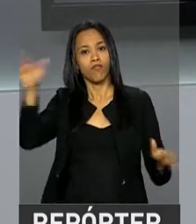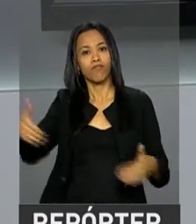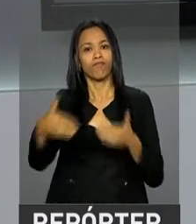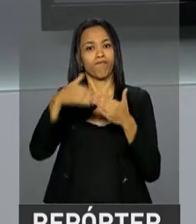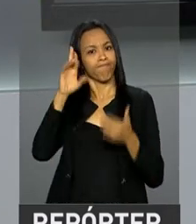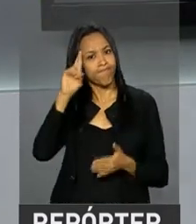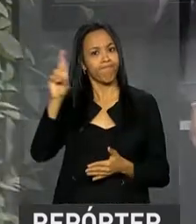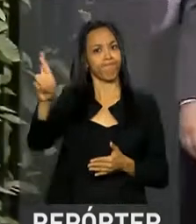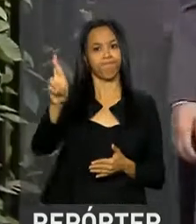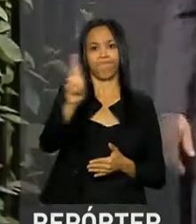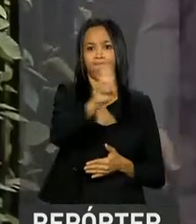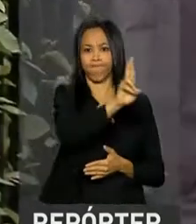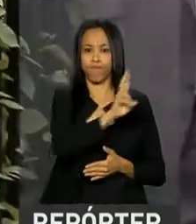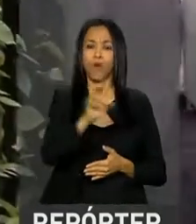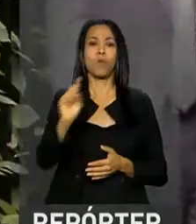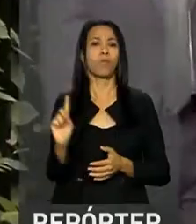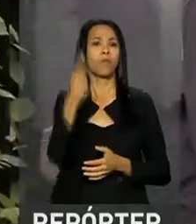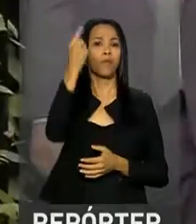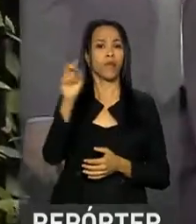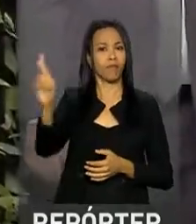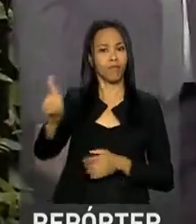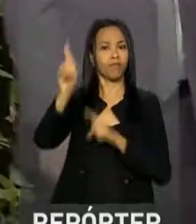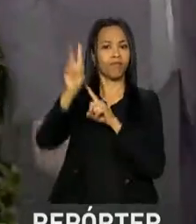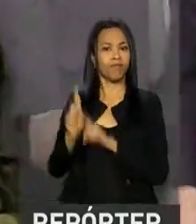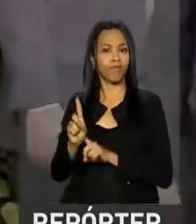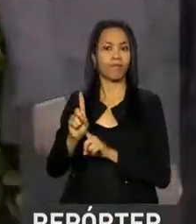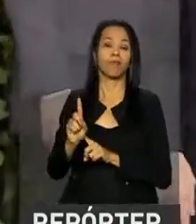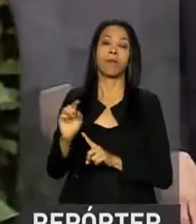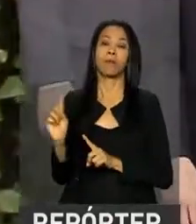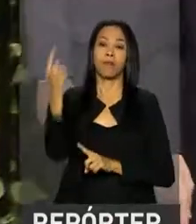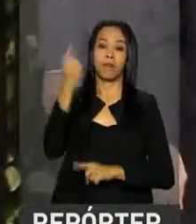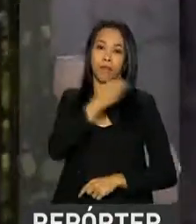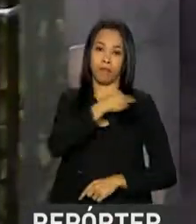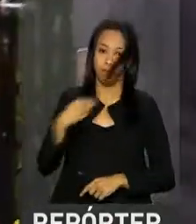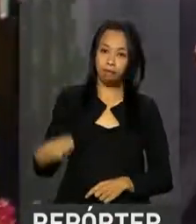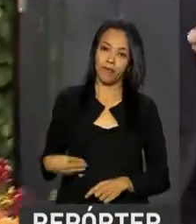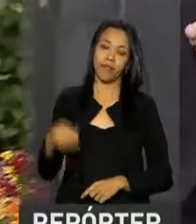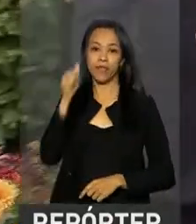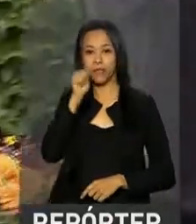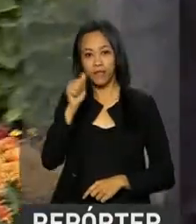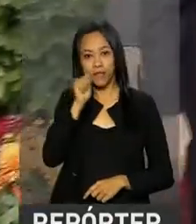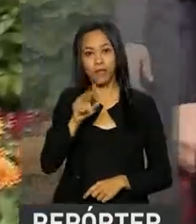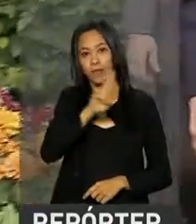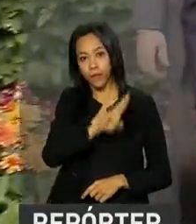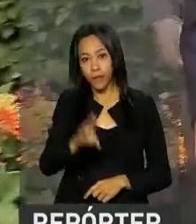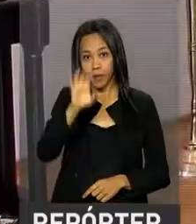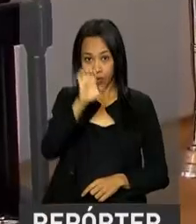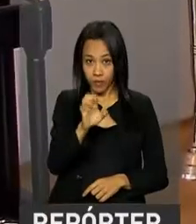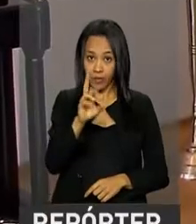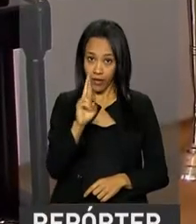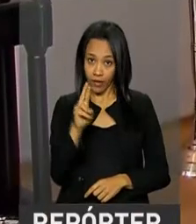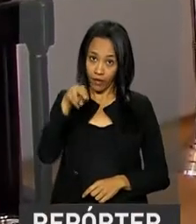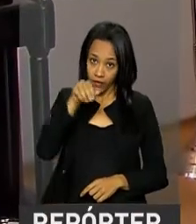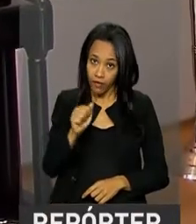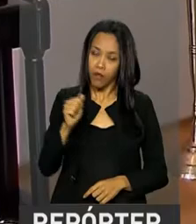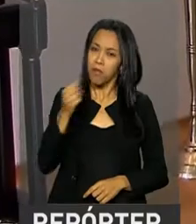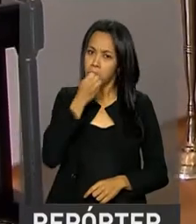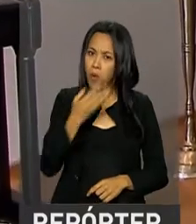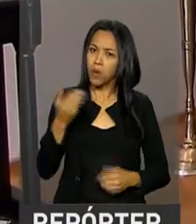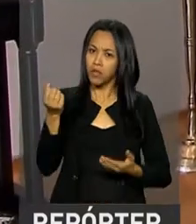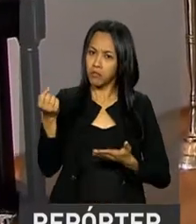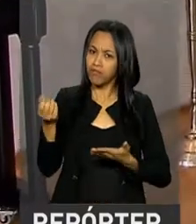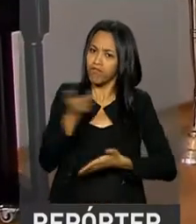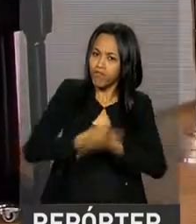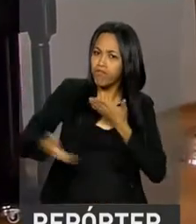norueguesas. O primeiro compromisso foi um encontro com a primeira-ministra. Erna Solberg destacou as boas relações entre os dois